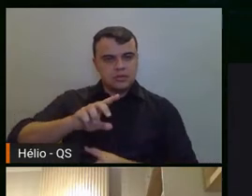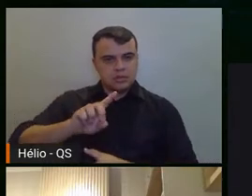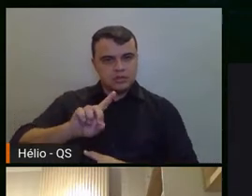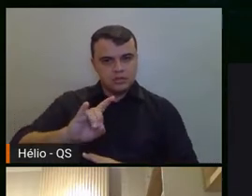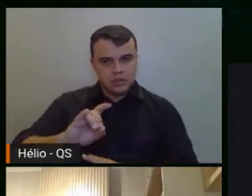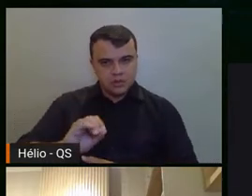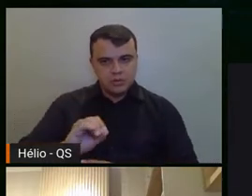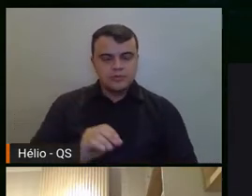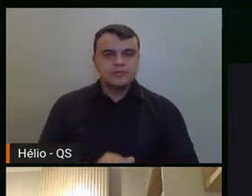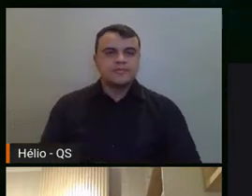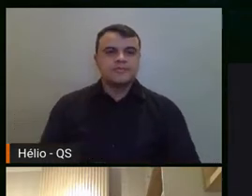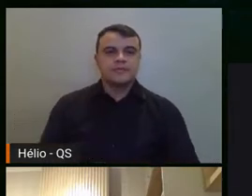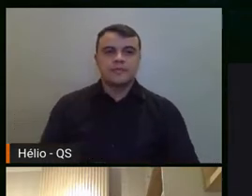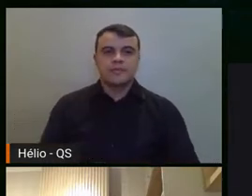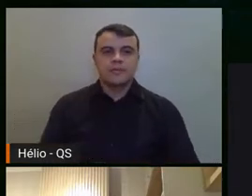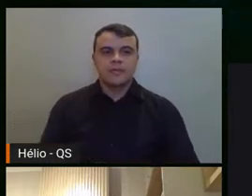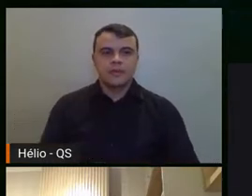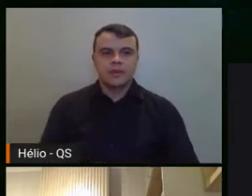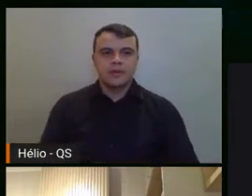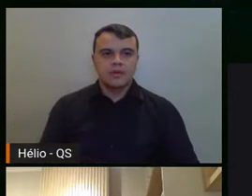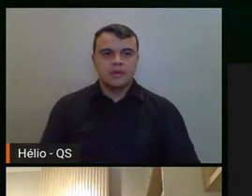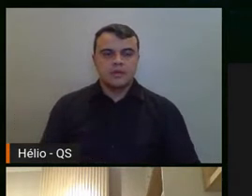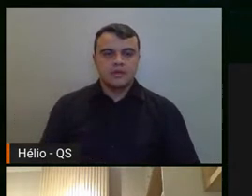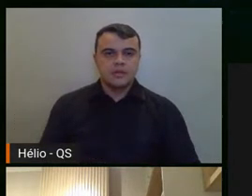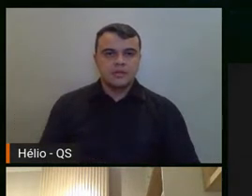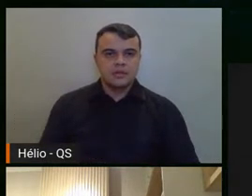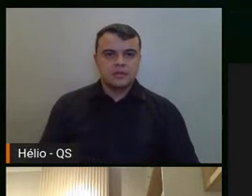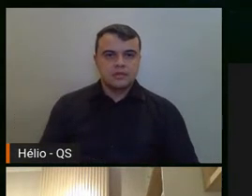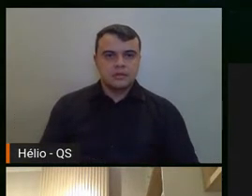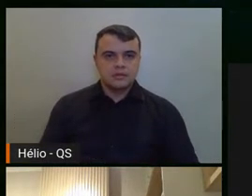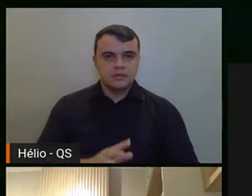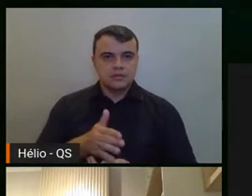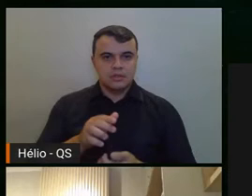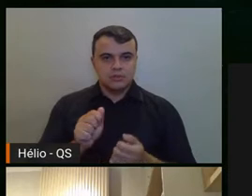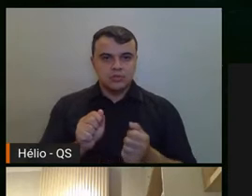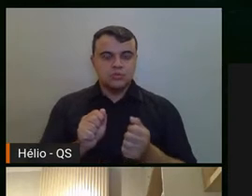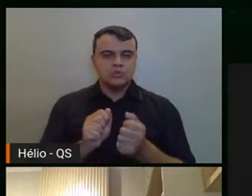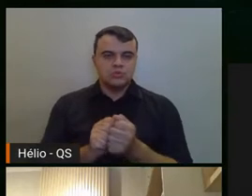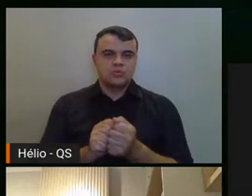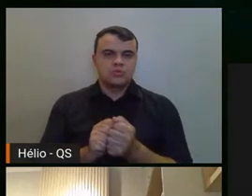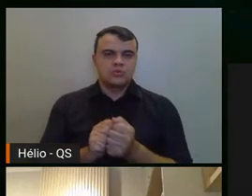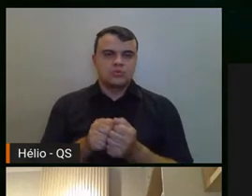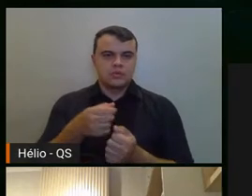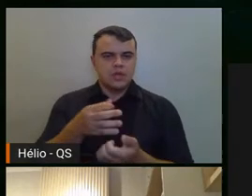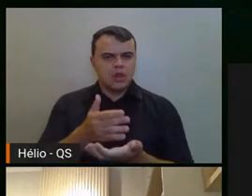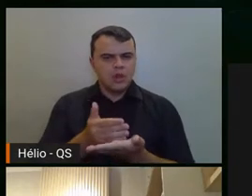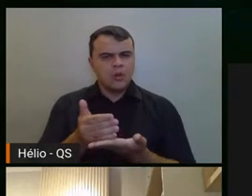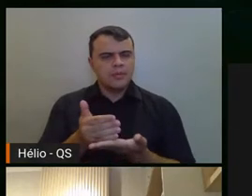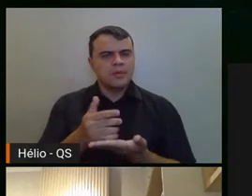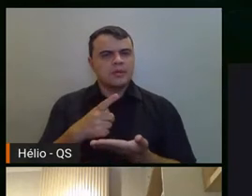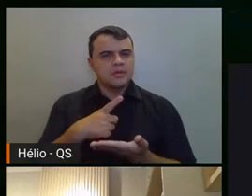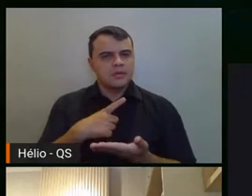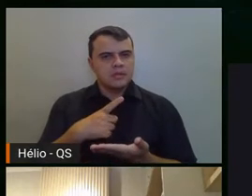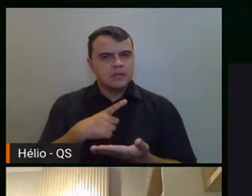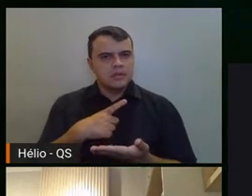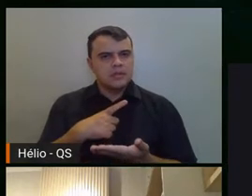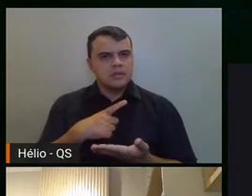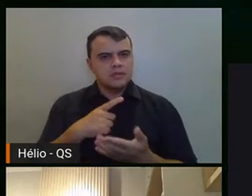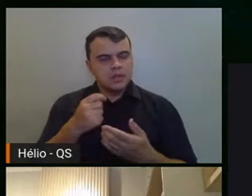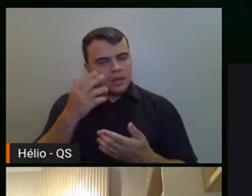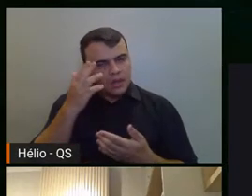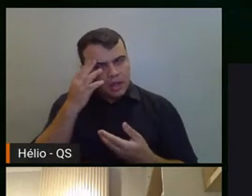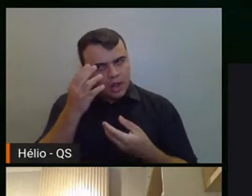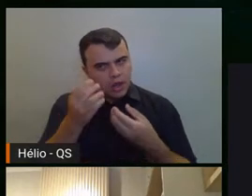da de aio então aqui ó tem o ranking já funcionando então realmente comecem ali galera entendam como funciona